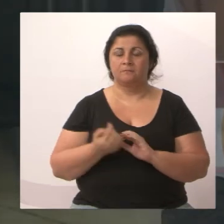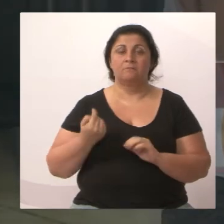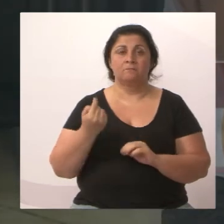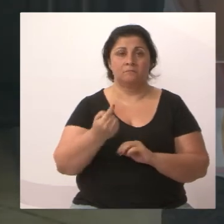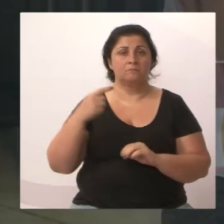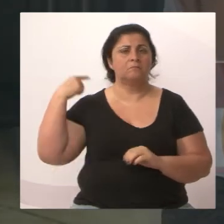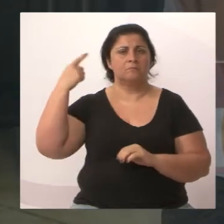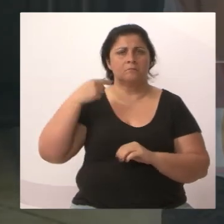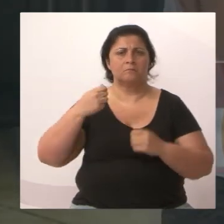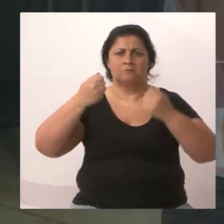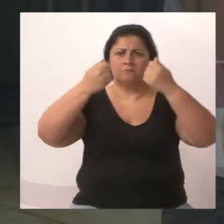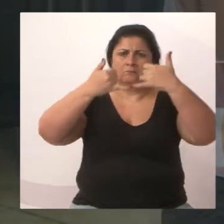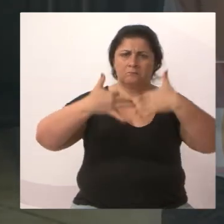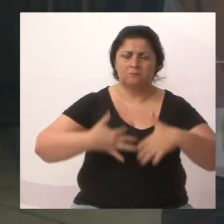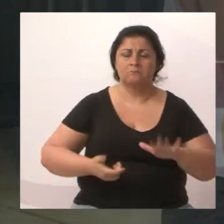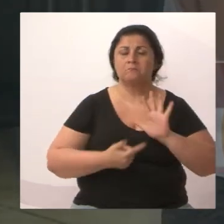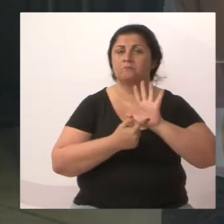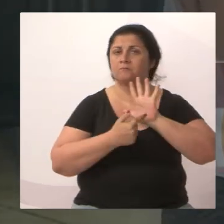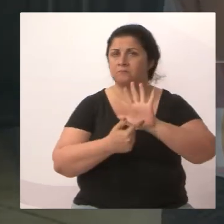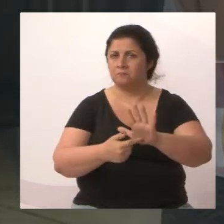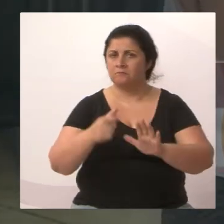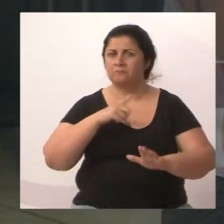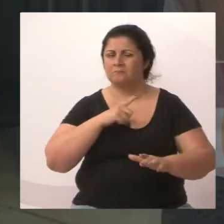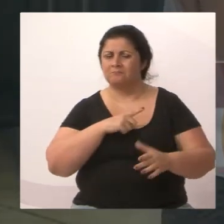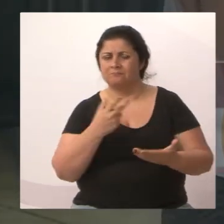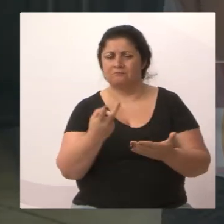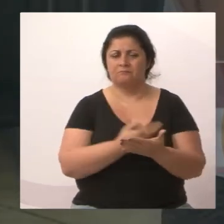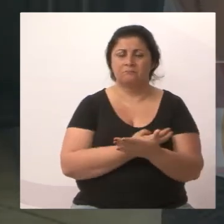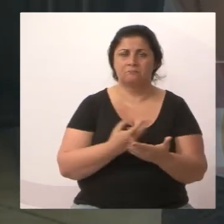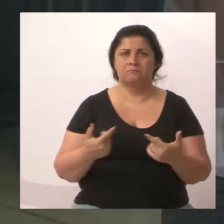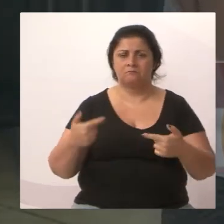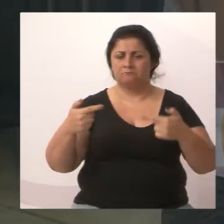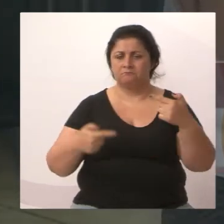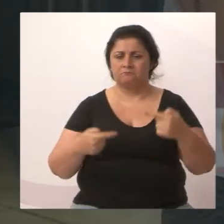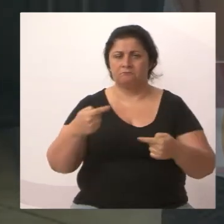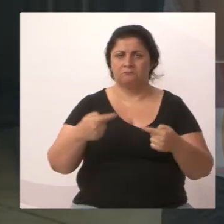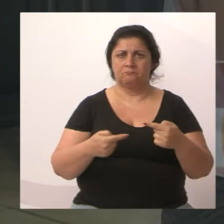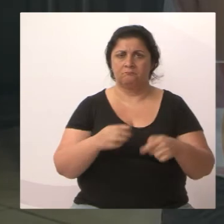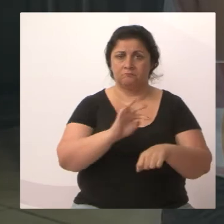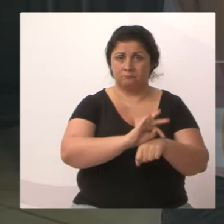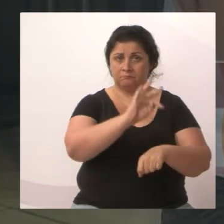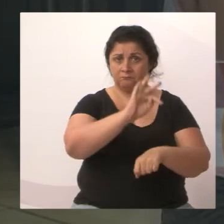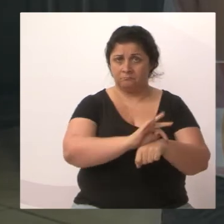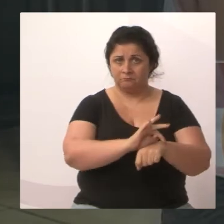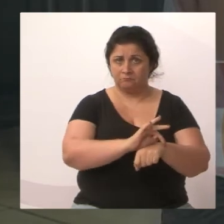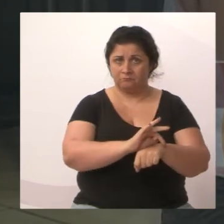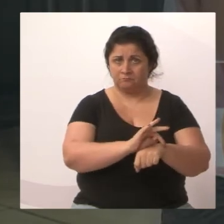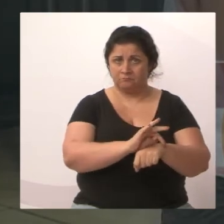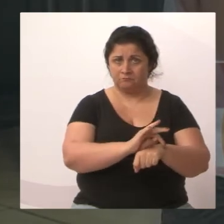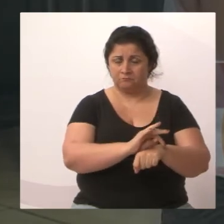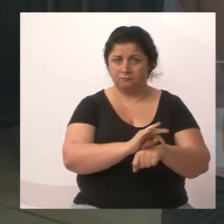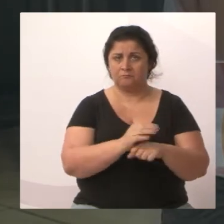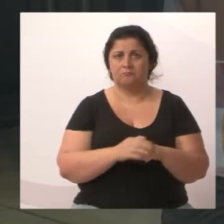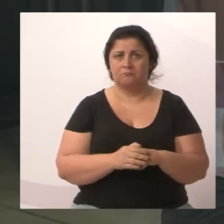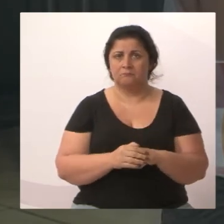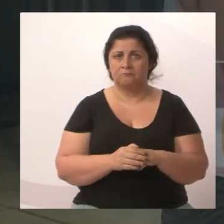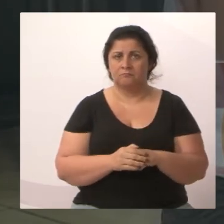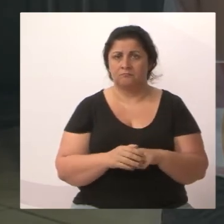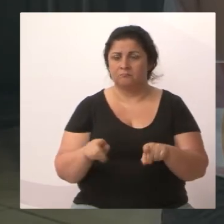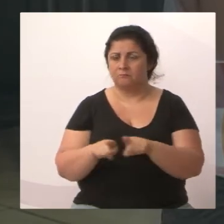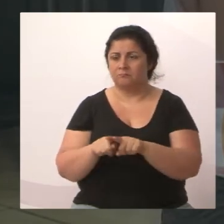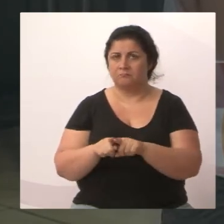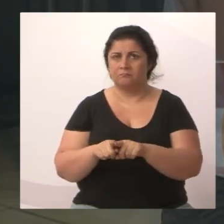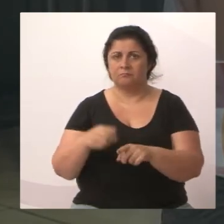advogado, explicou, mostrou que havia inclusive uma contradição entre os técnicos contábeis e a pessoa que assina